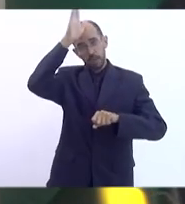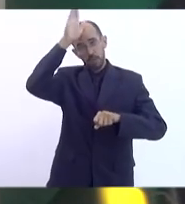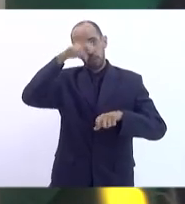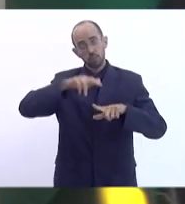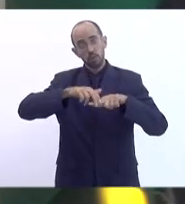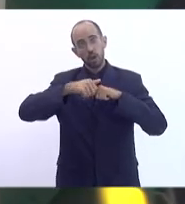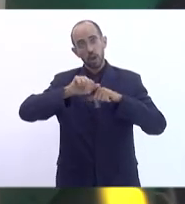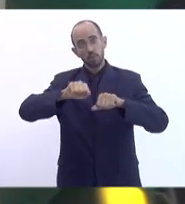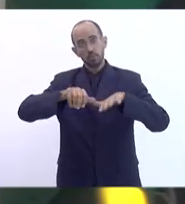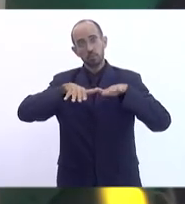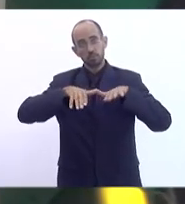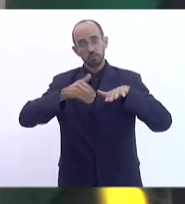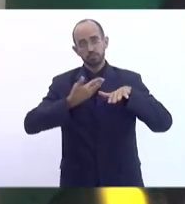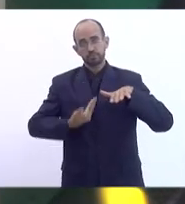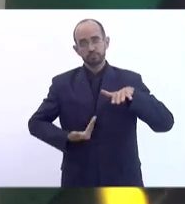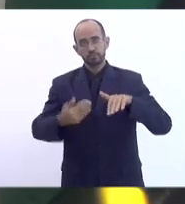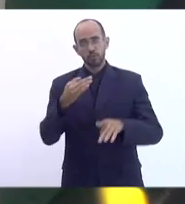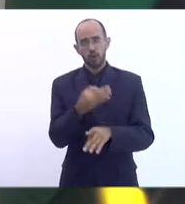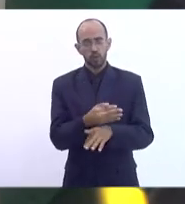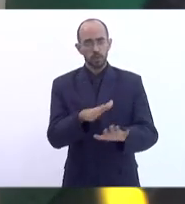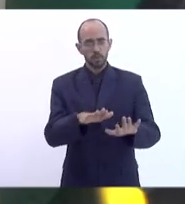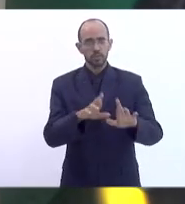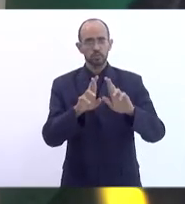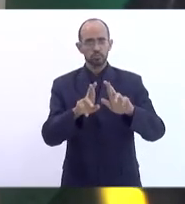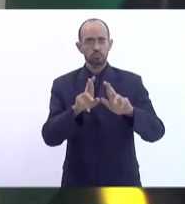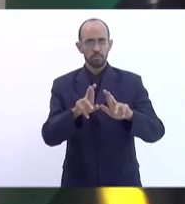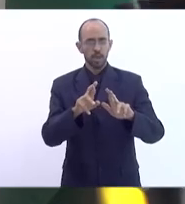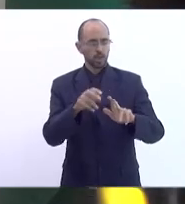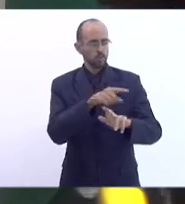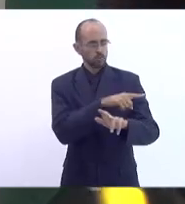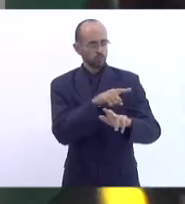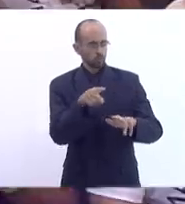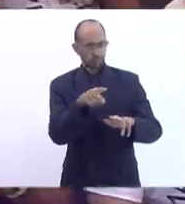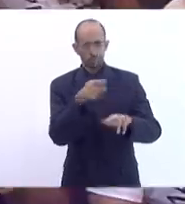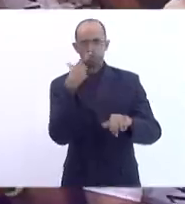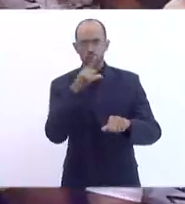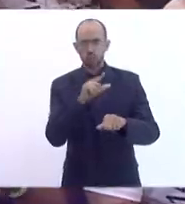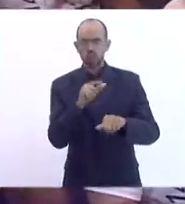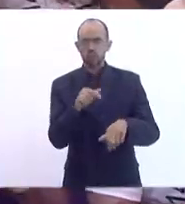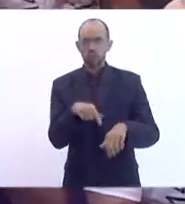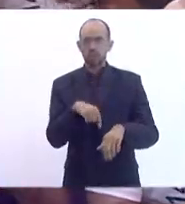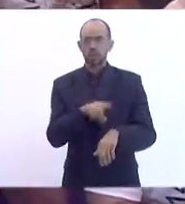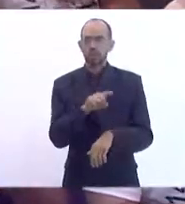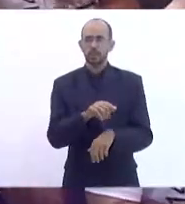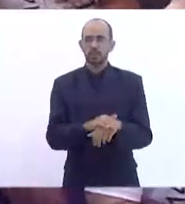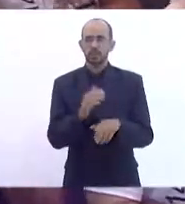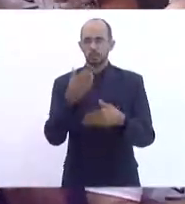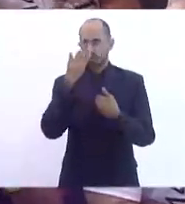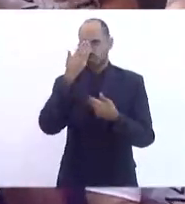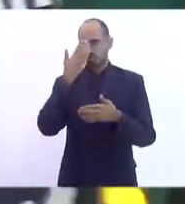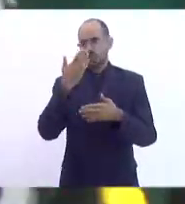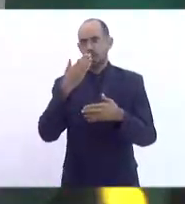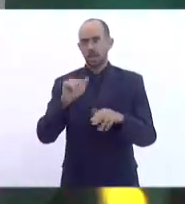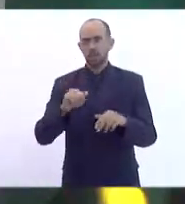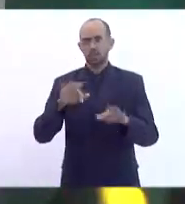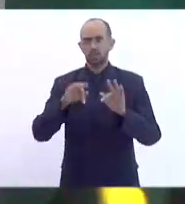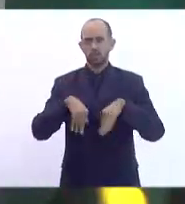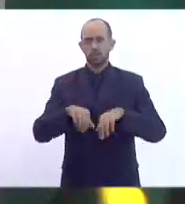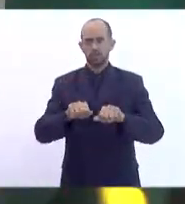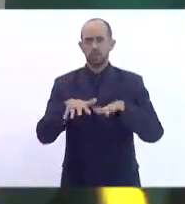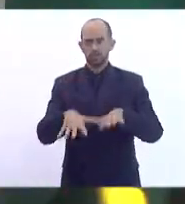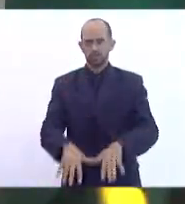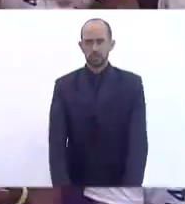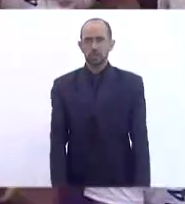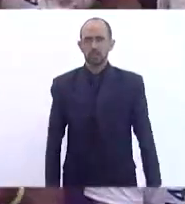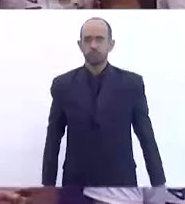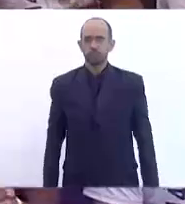mas eu espero que ela delicioso a gente possa tá lá na formatura junto com vocês sobre frente Muito obrigado tá encerrada a